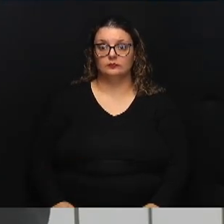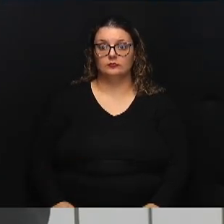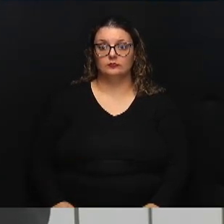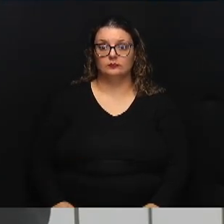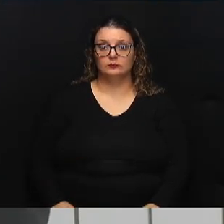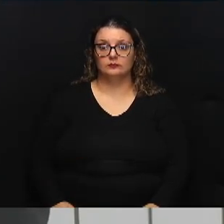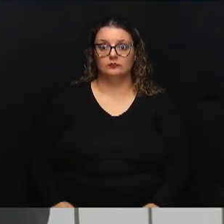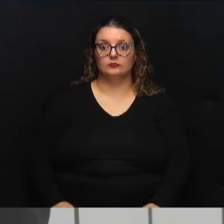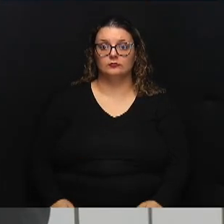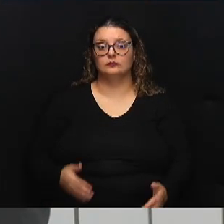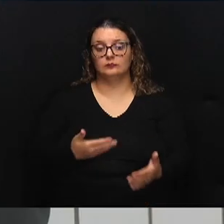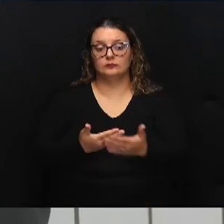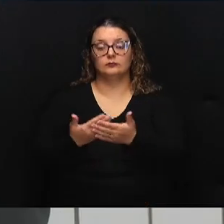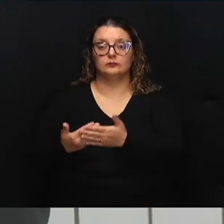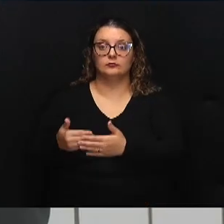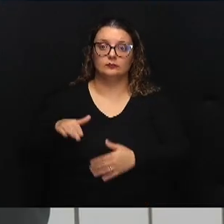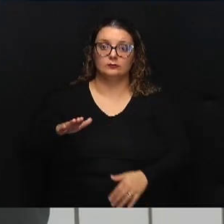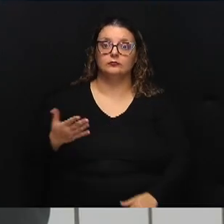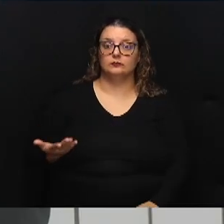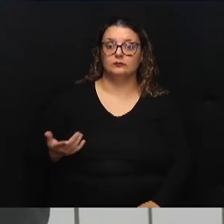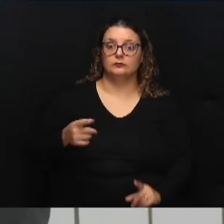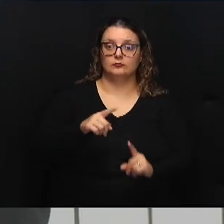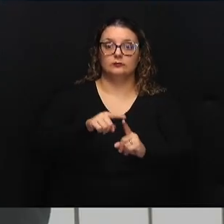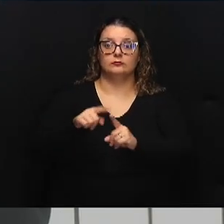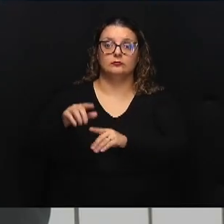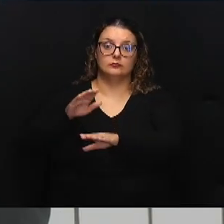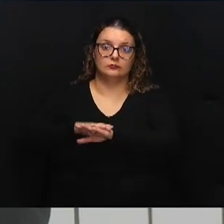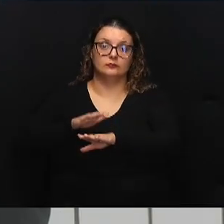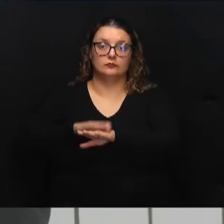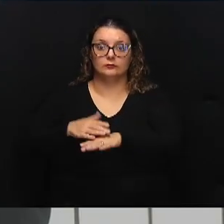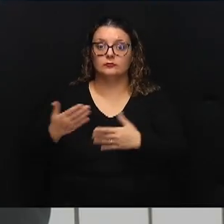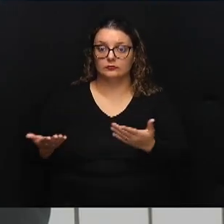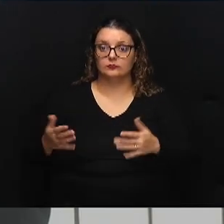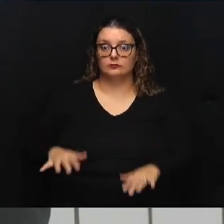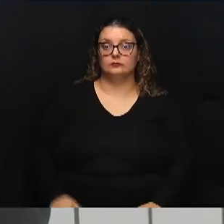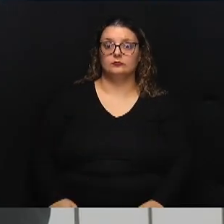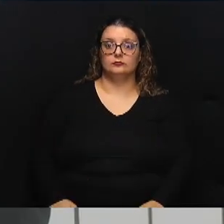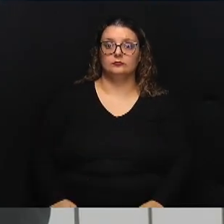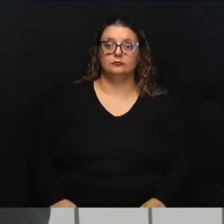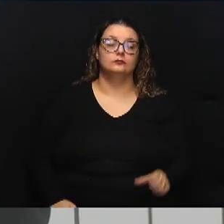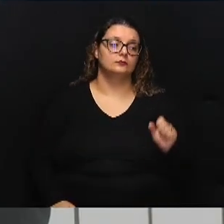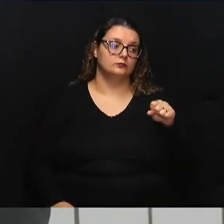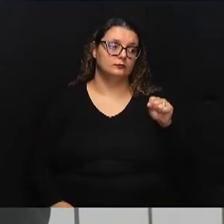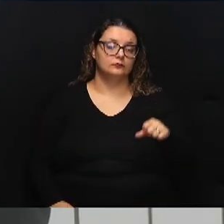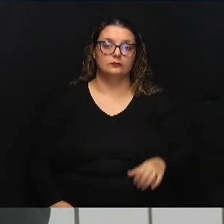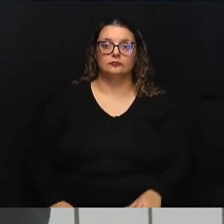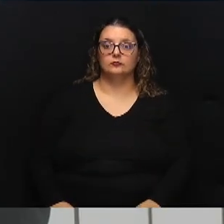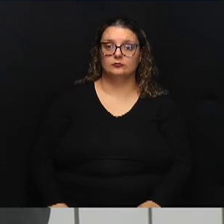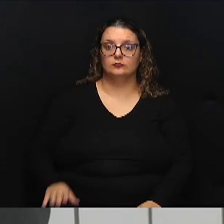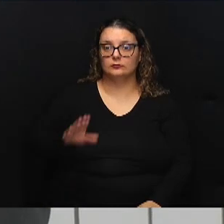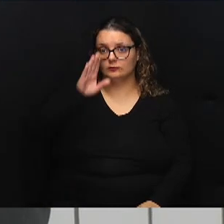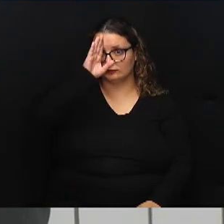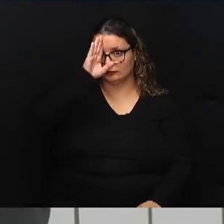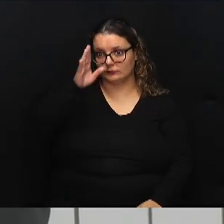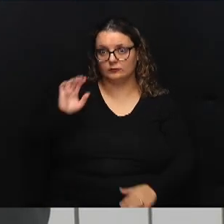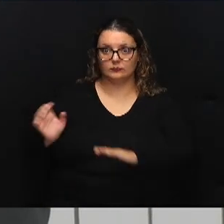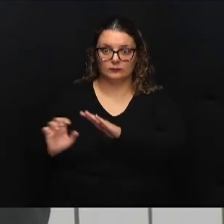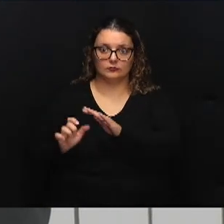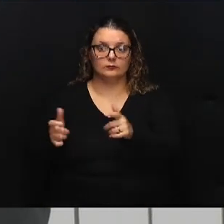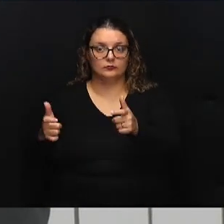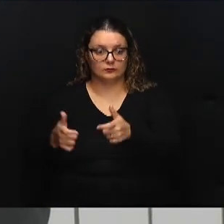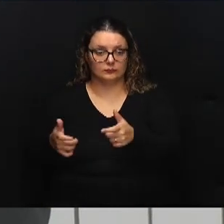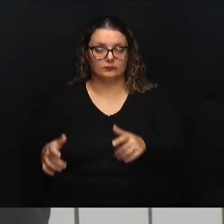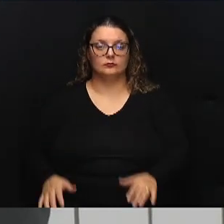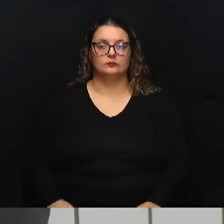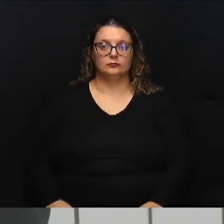um estudo à parte para esse tipo de atividade, né? Principalmente empresas pequenas ou